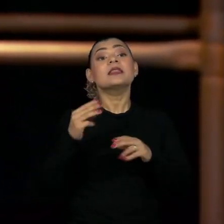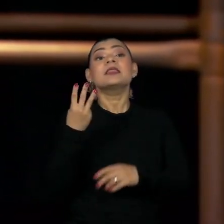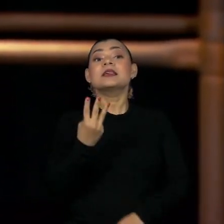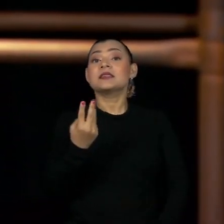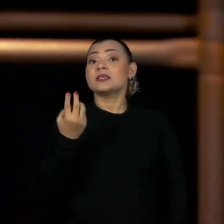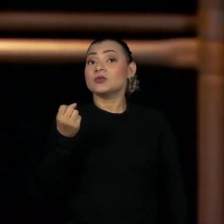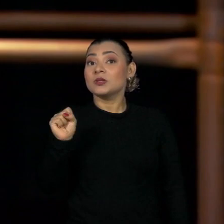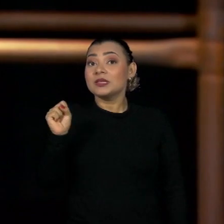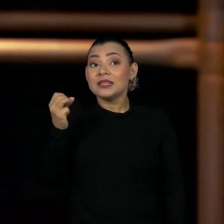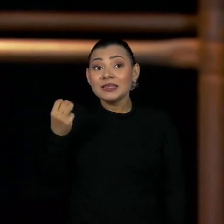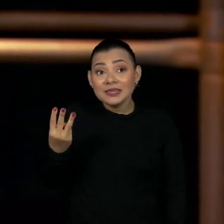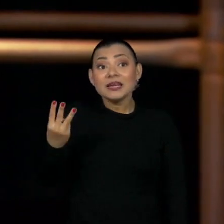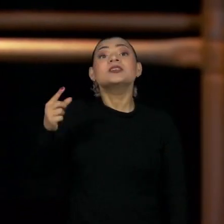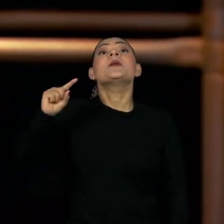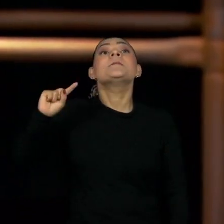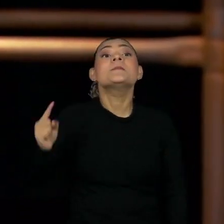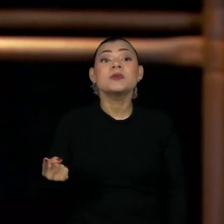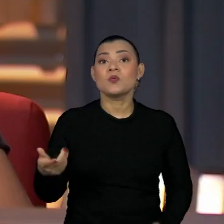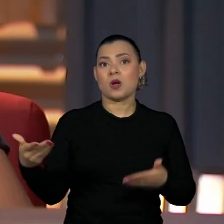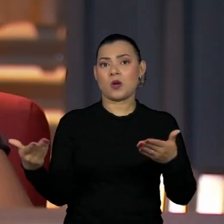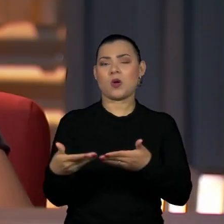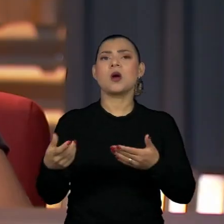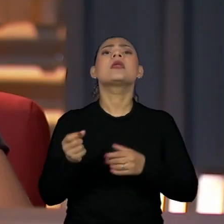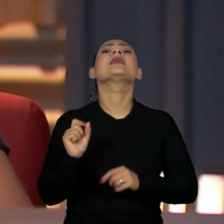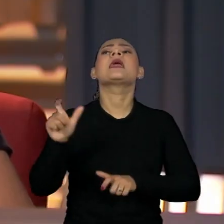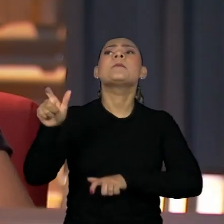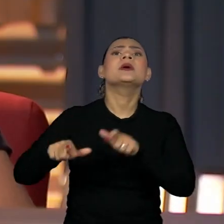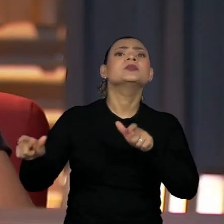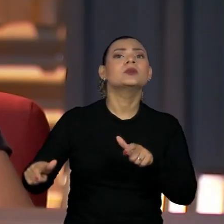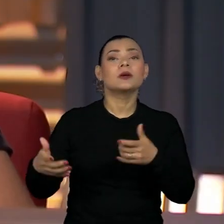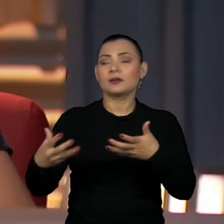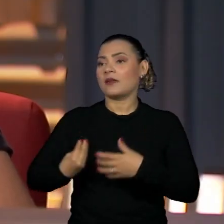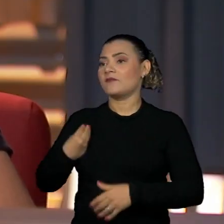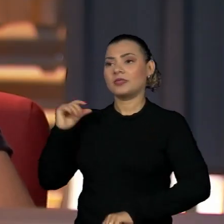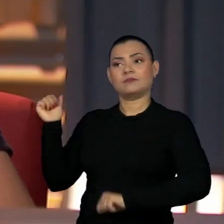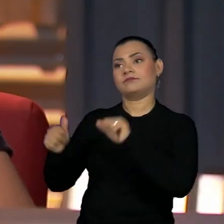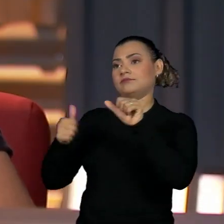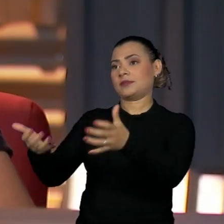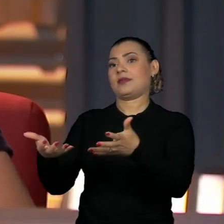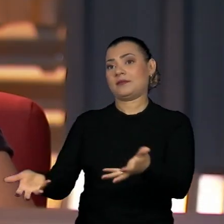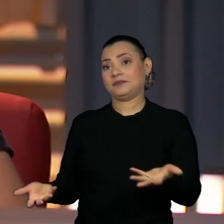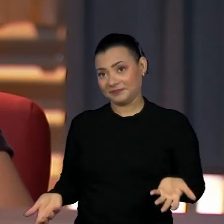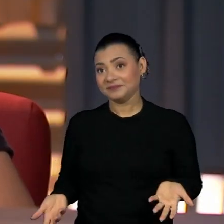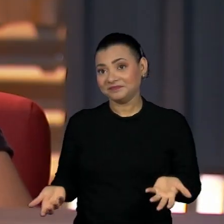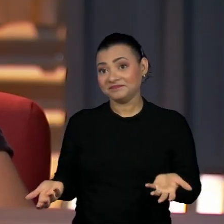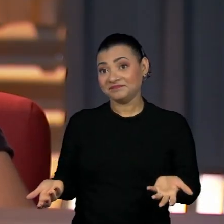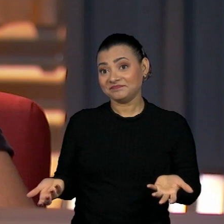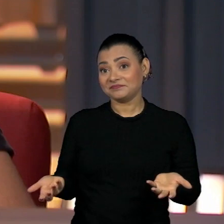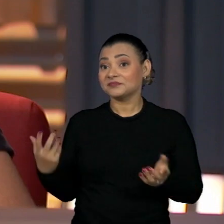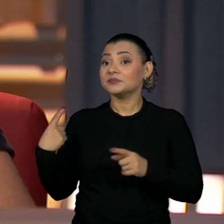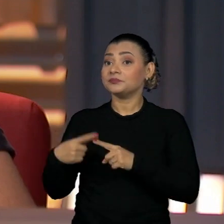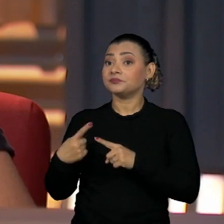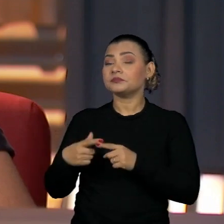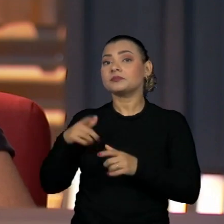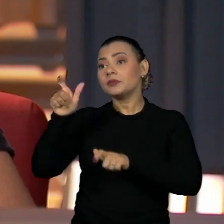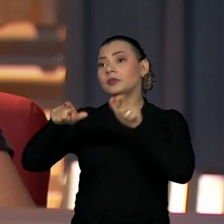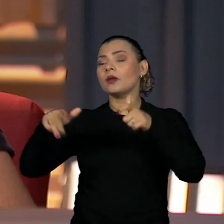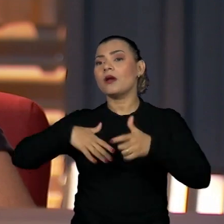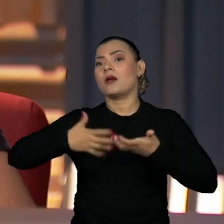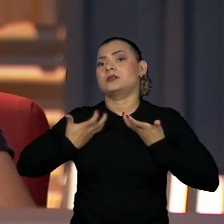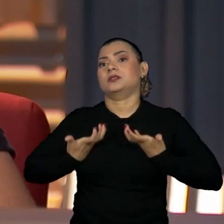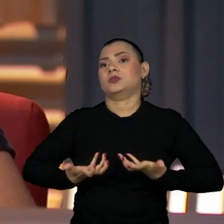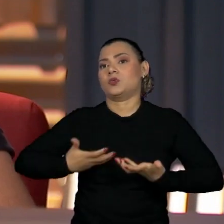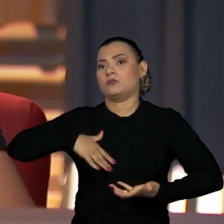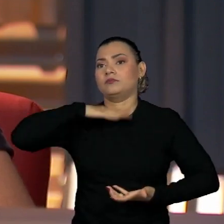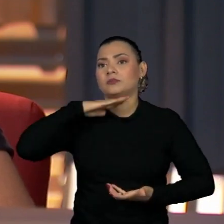384 mil agora. Que galera é essa? É a galera que quer mudar de vida. Porque eu acho que muitos cansaram